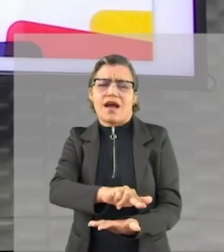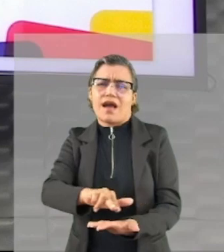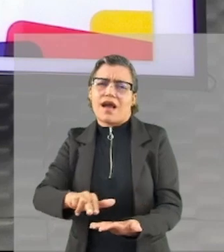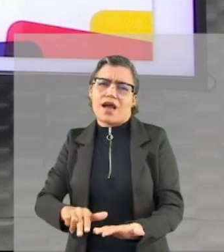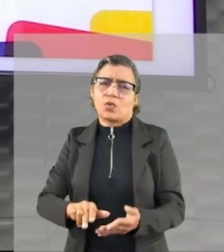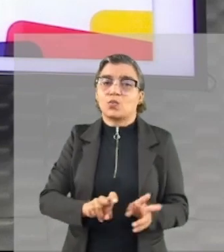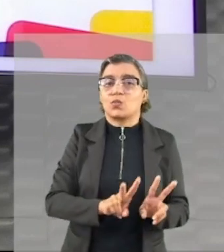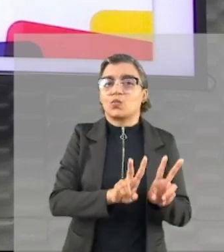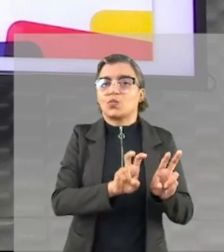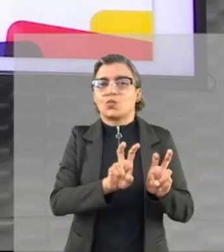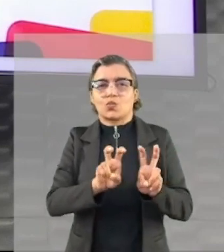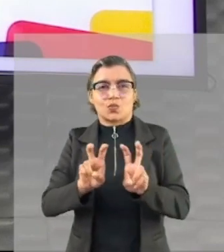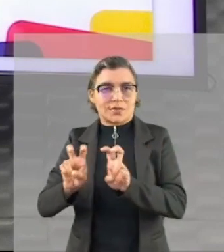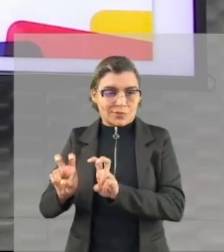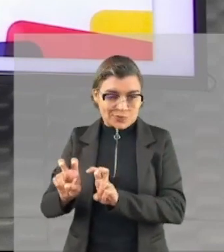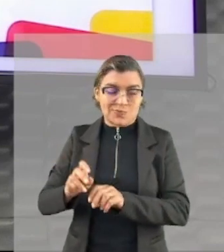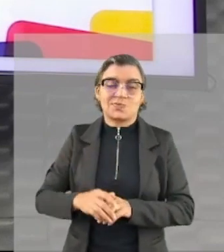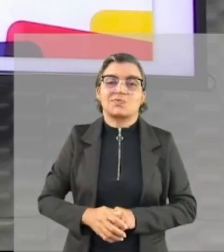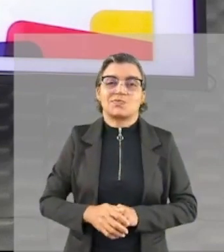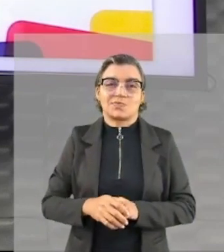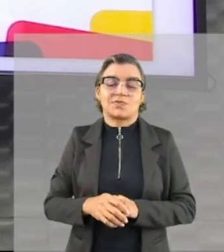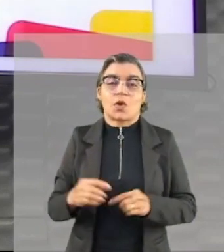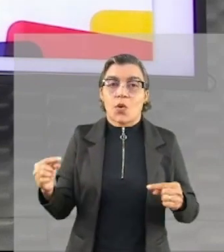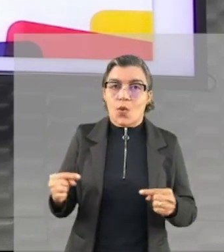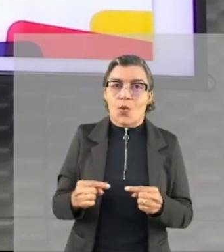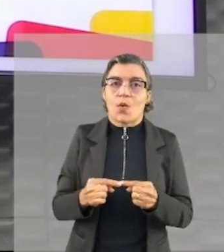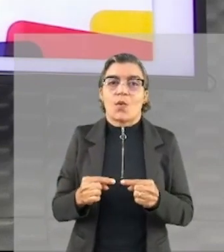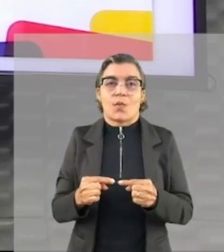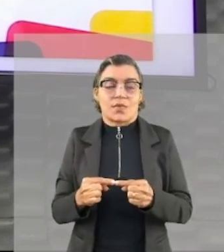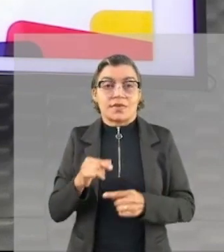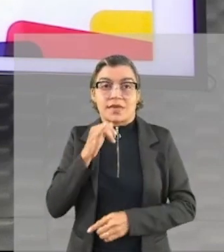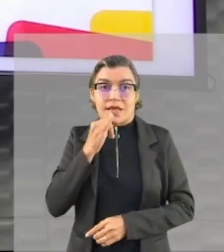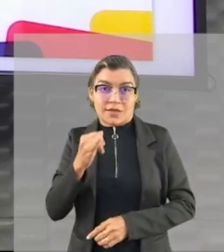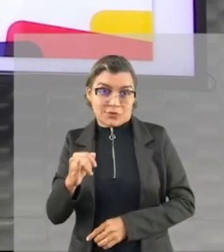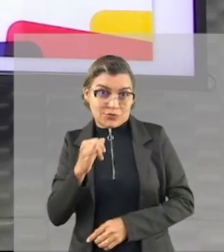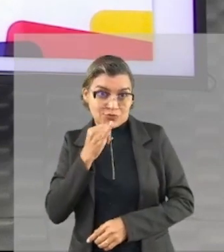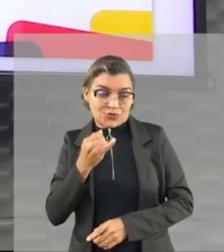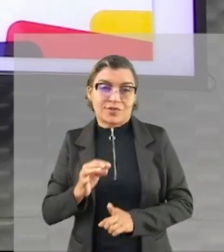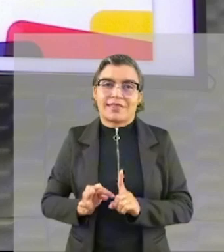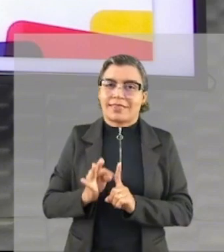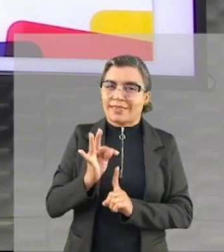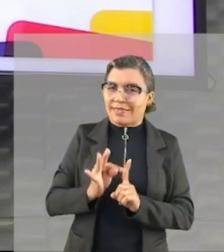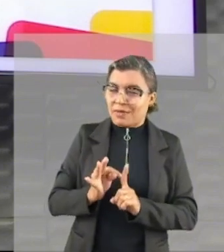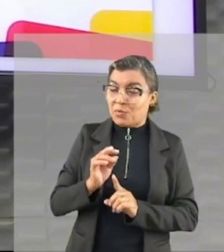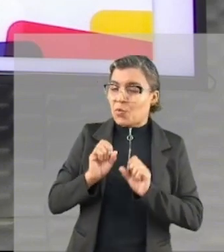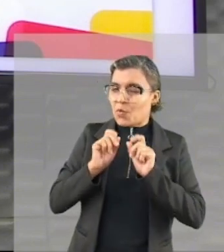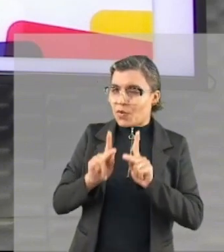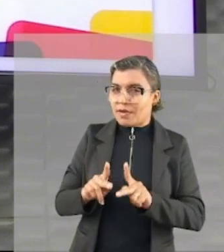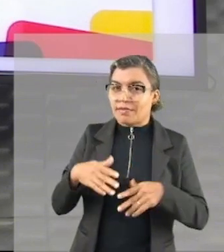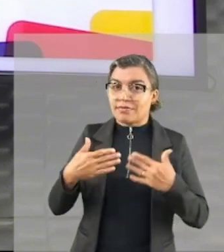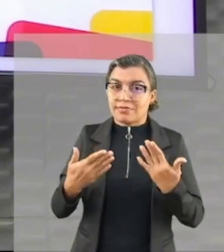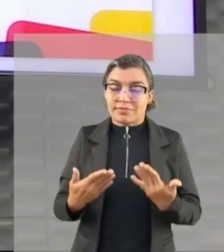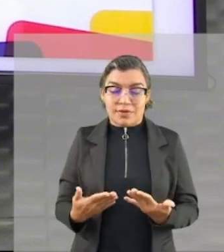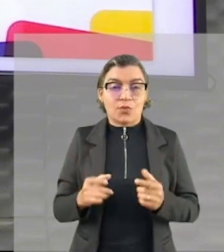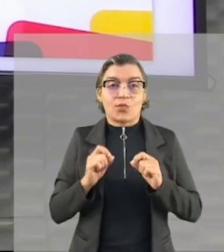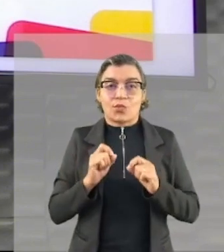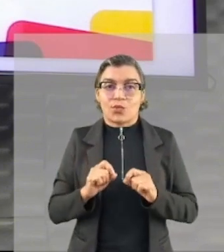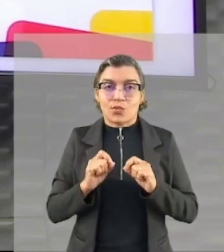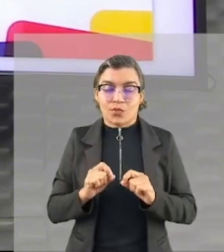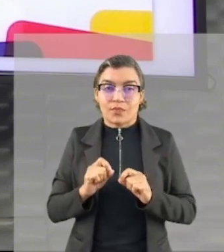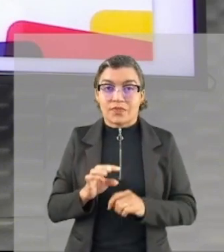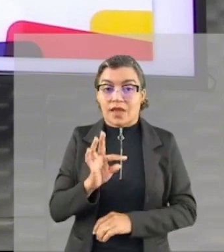vários assuntos relacionados à energia térmica, tá? Então a unidade toda é